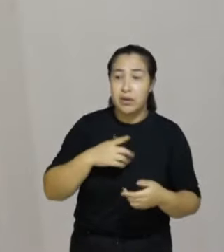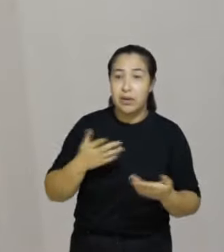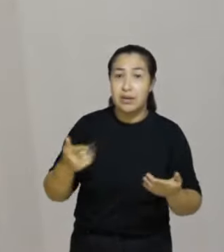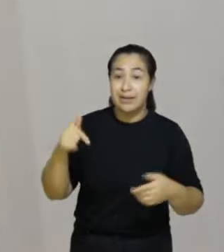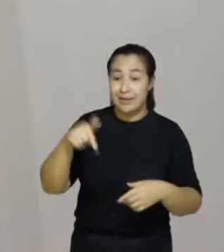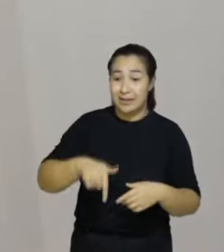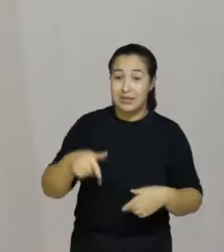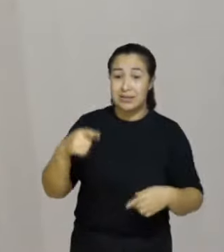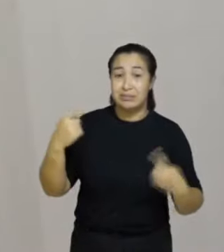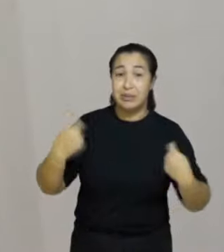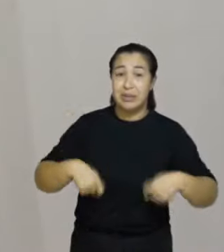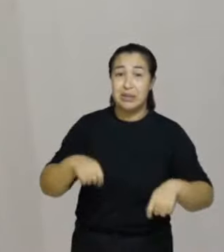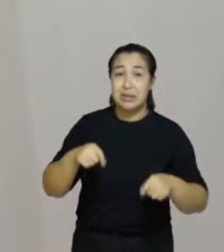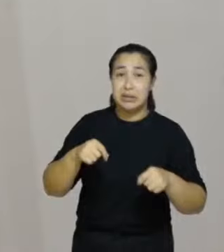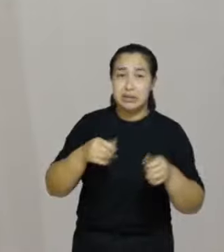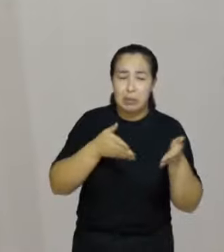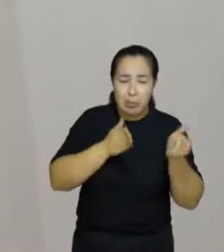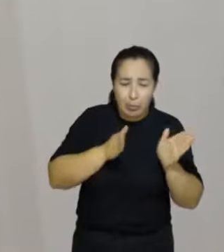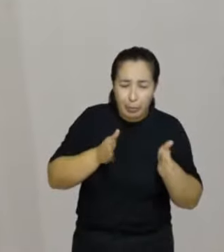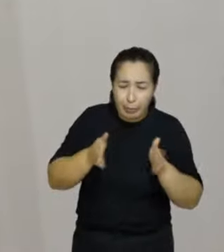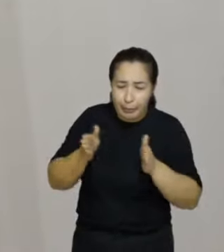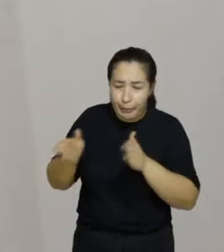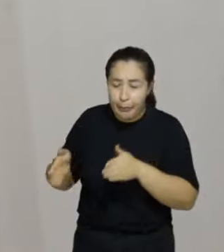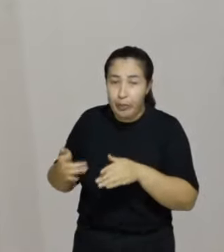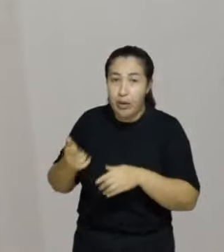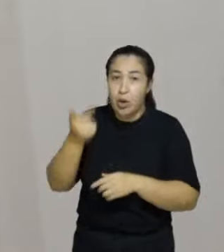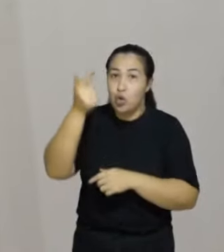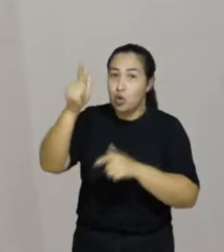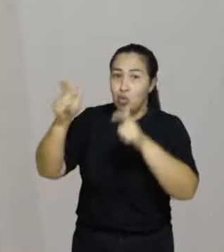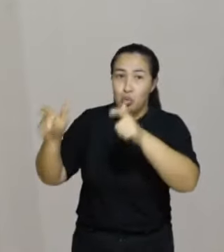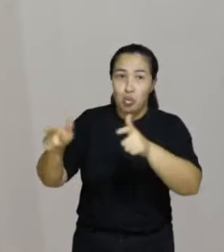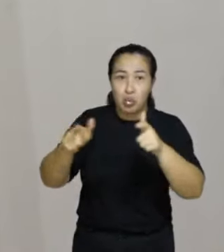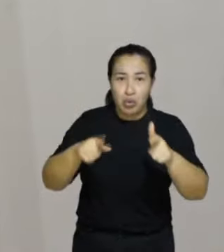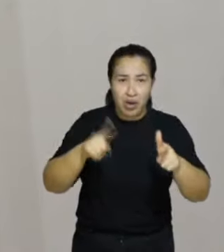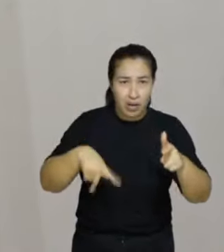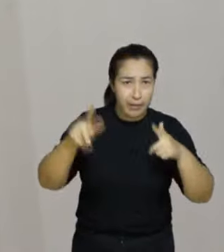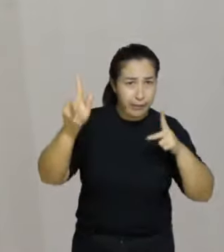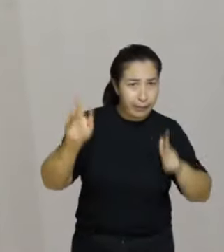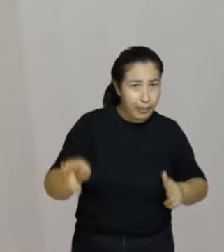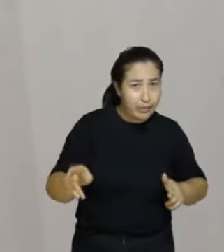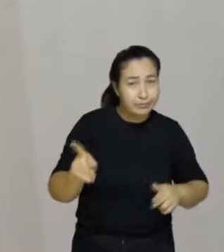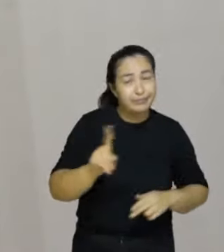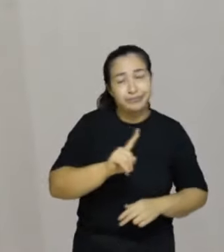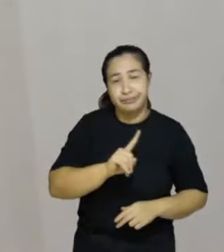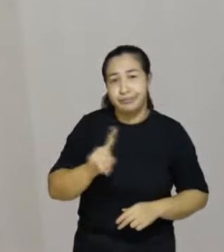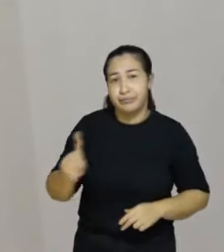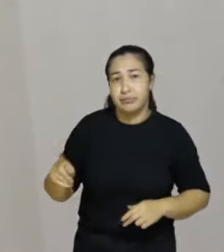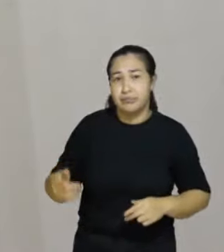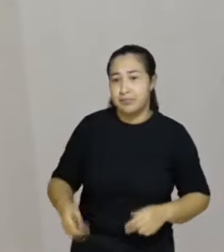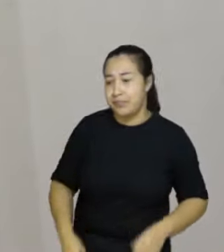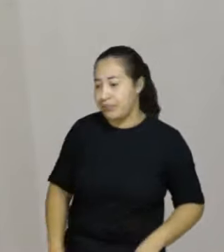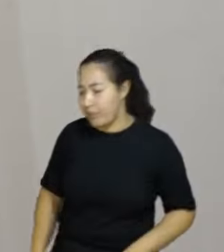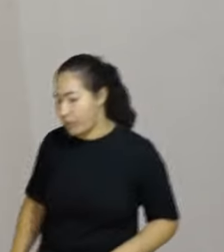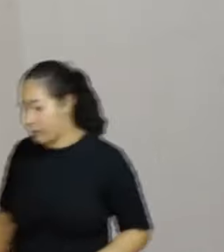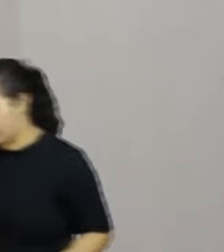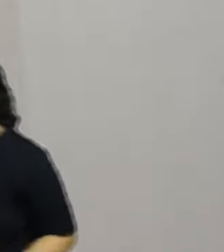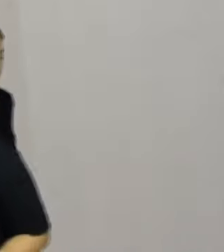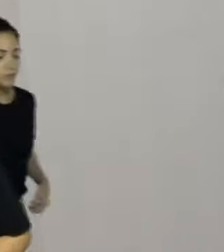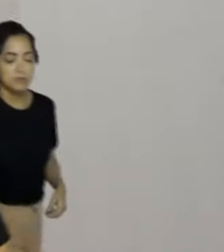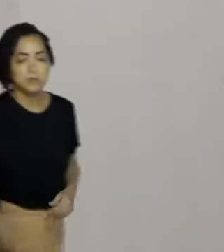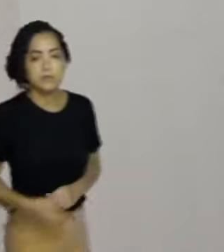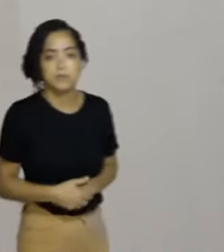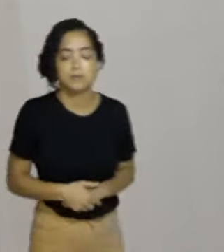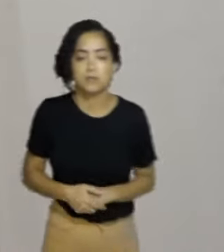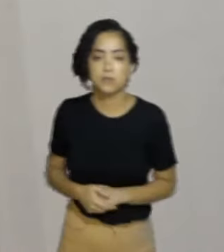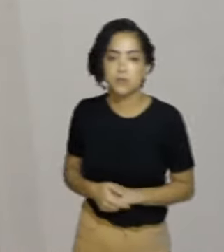temos que fazer tudo certinho. Em outros cantos do Brasil, isso não é necessário. Então, a saúde, nesse momento, ela passa